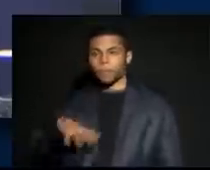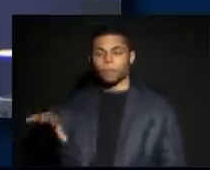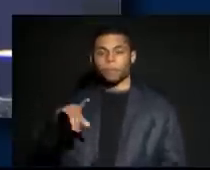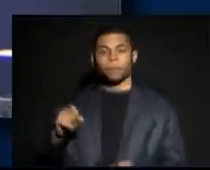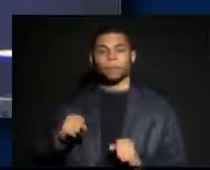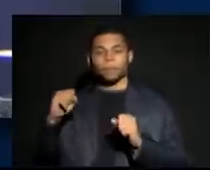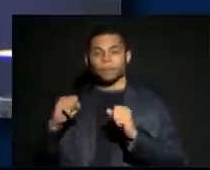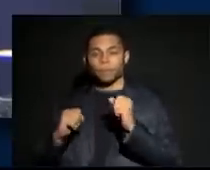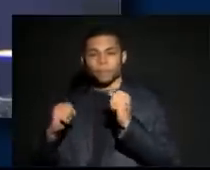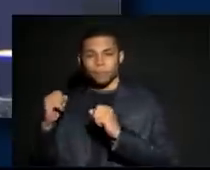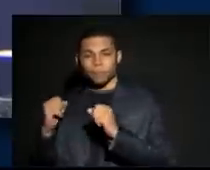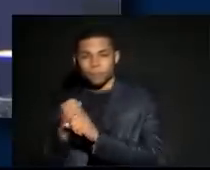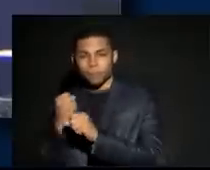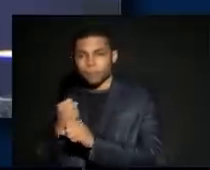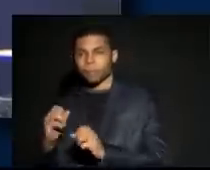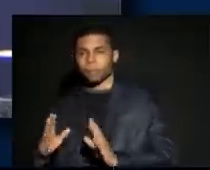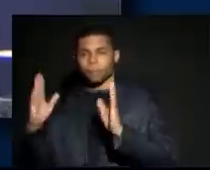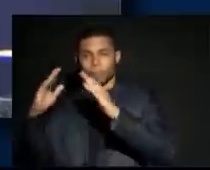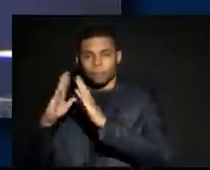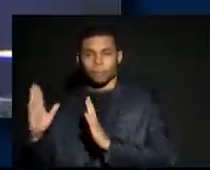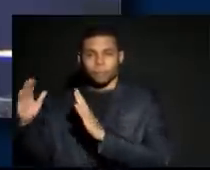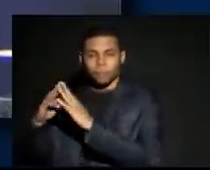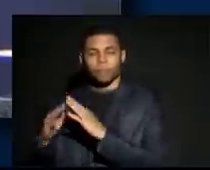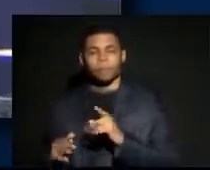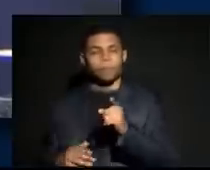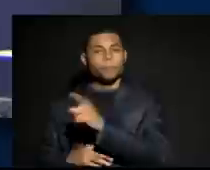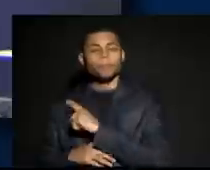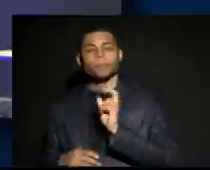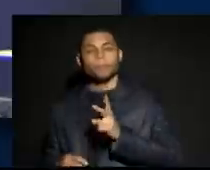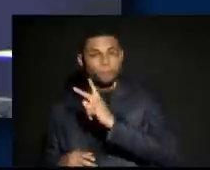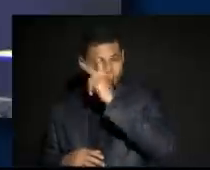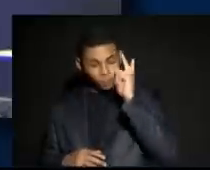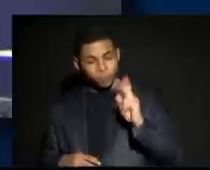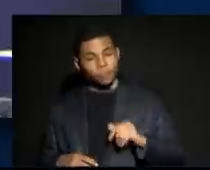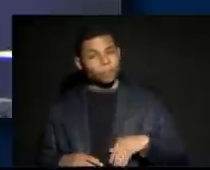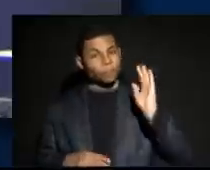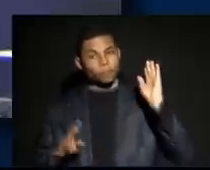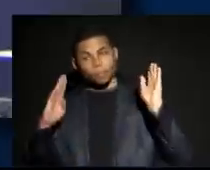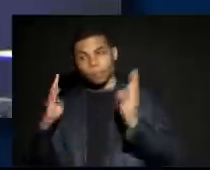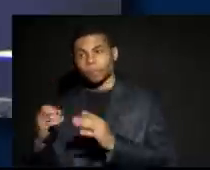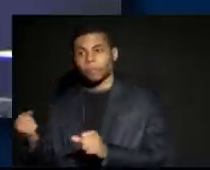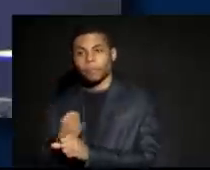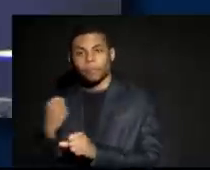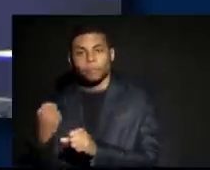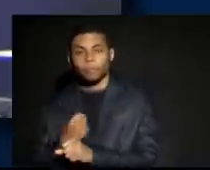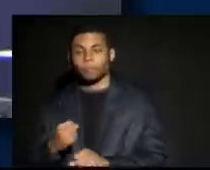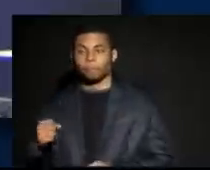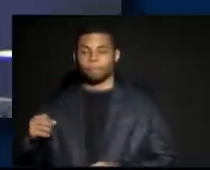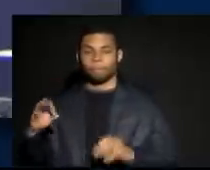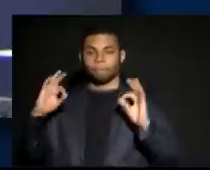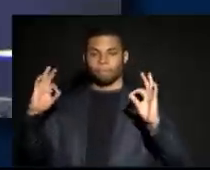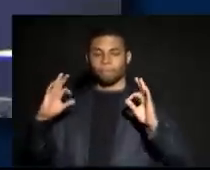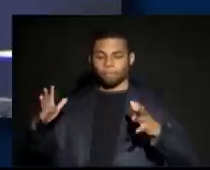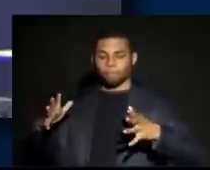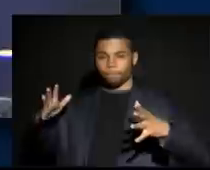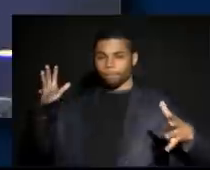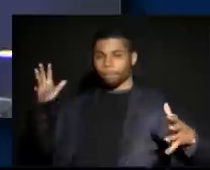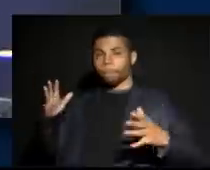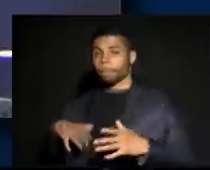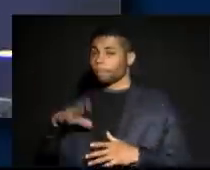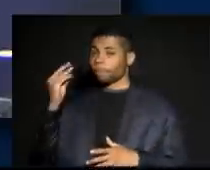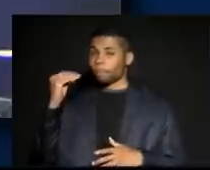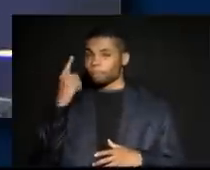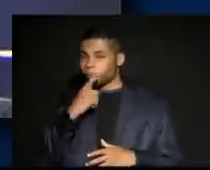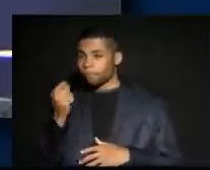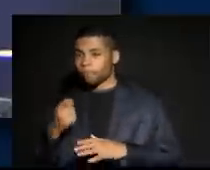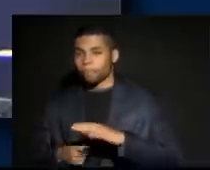a ideia é que eles têm é de reorientar o setor imobiliário que o setor imobiliário ficou muito voltado para a construção de alta renda muito para